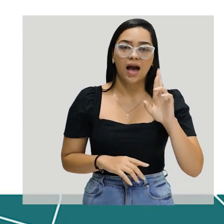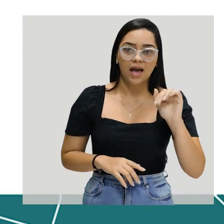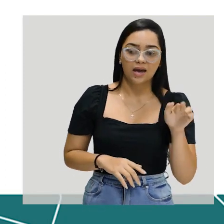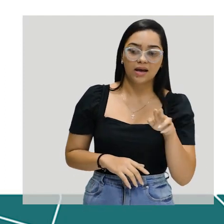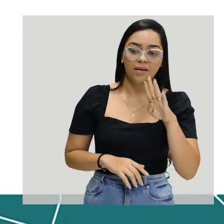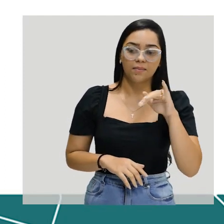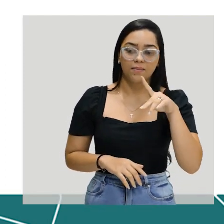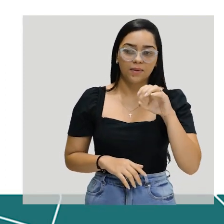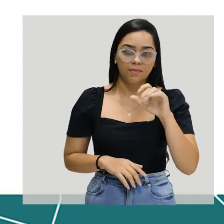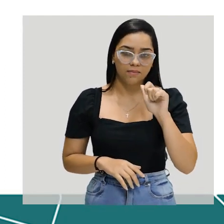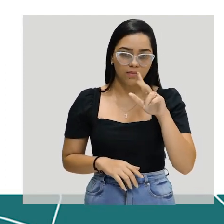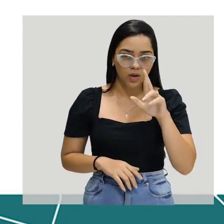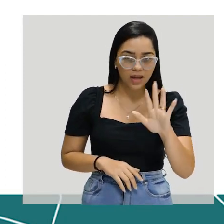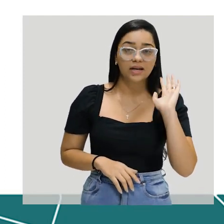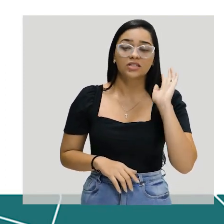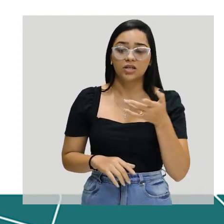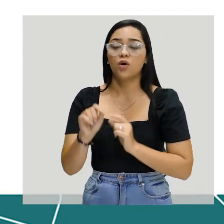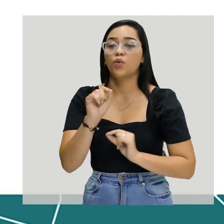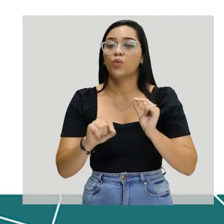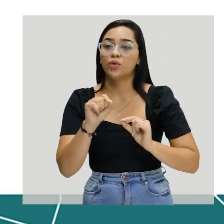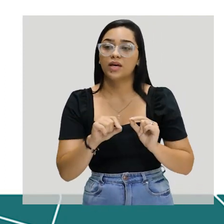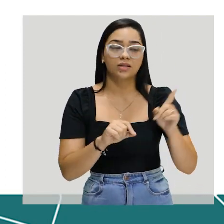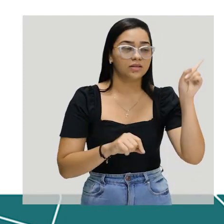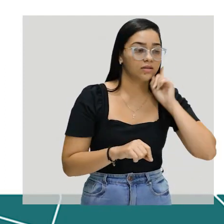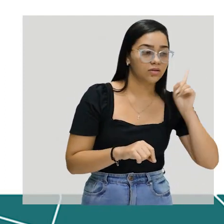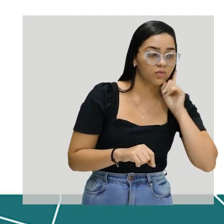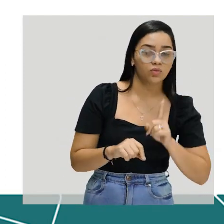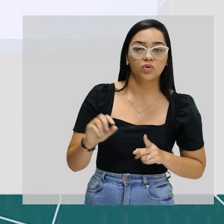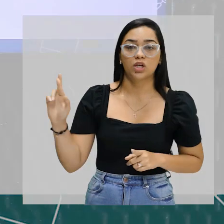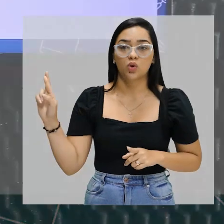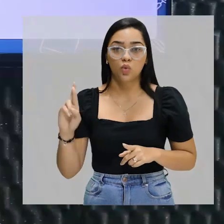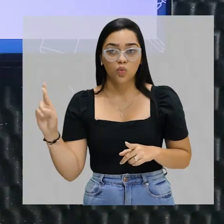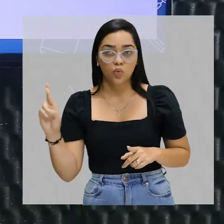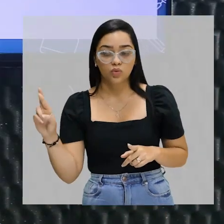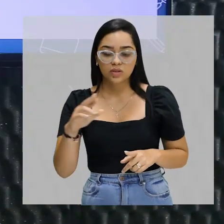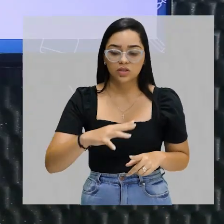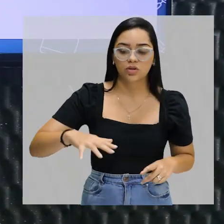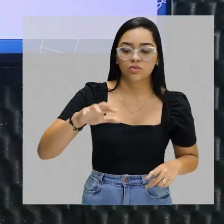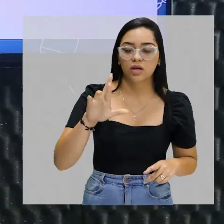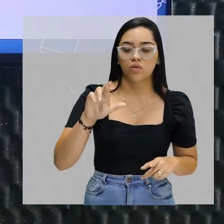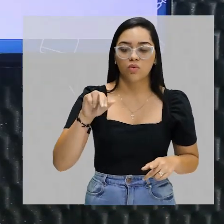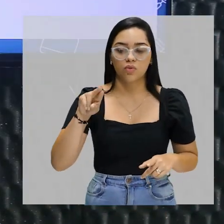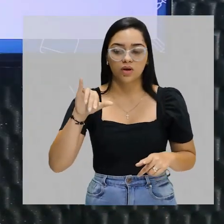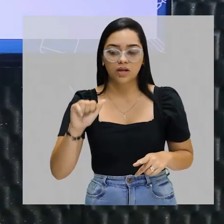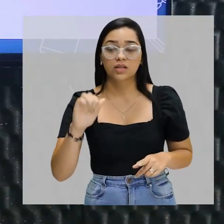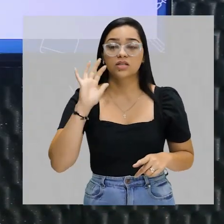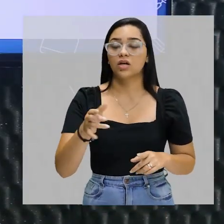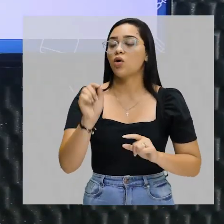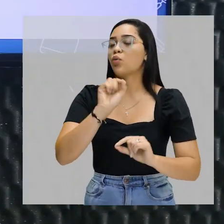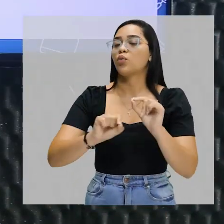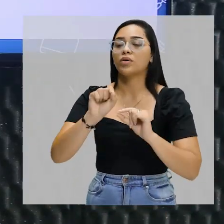aí eu citei na aula teórica as tensões entre Estados Unidos e Rússia né Ali pela região da Ucrânia né e a gente sabe que